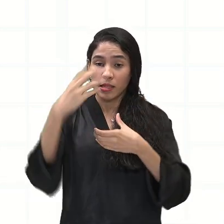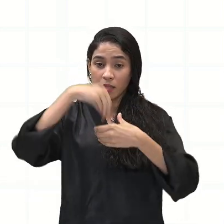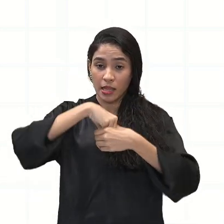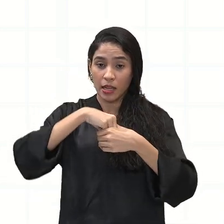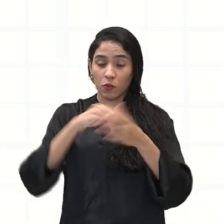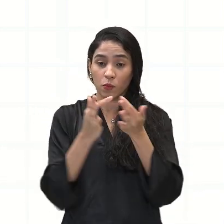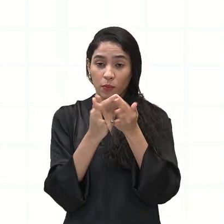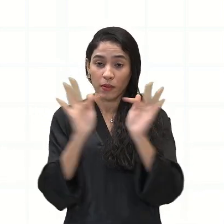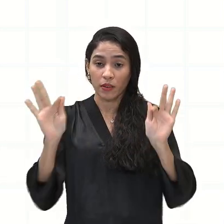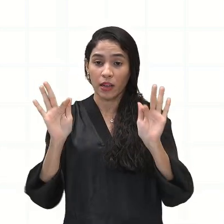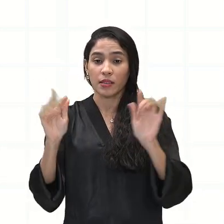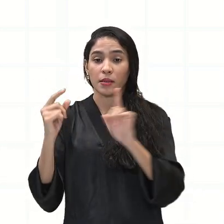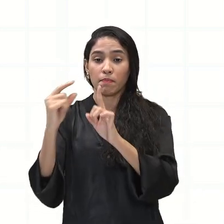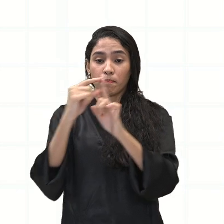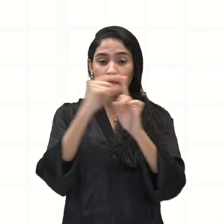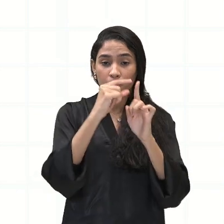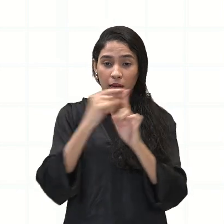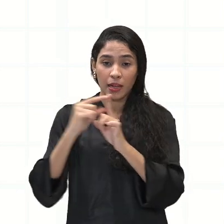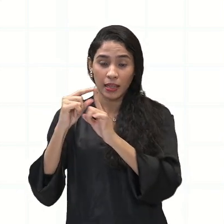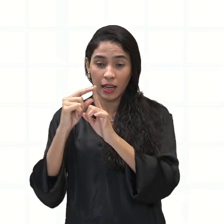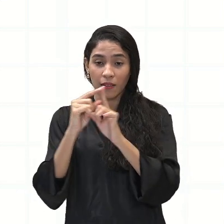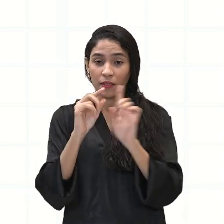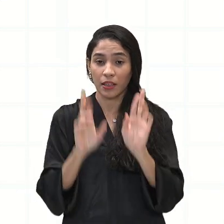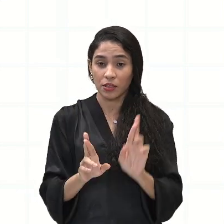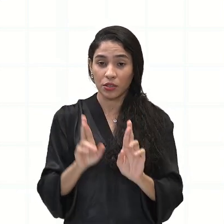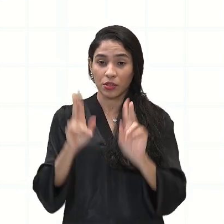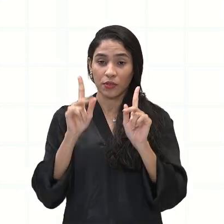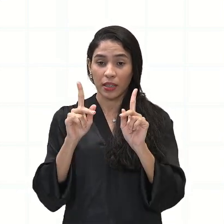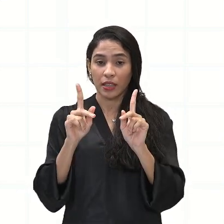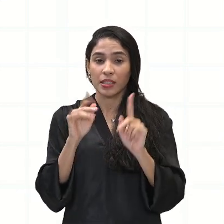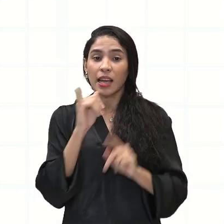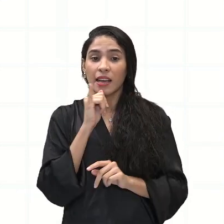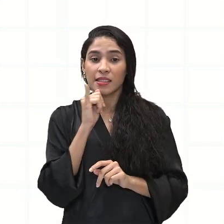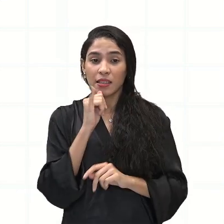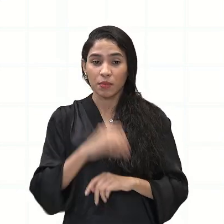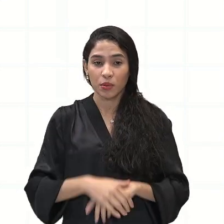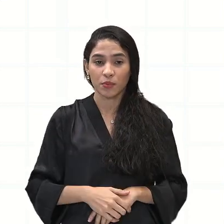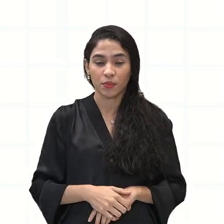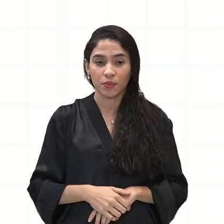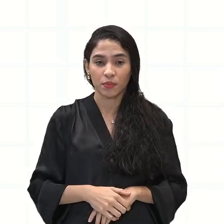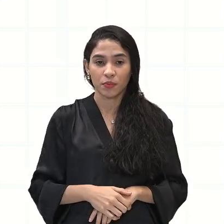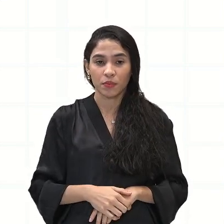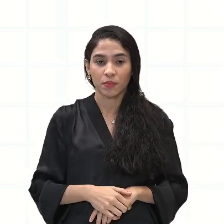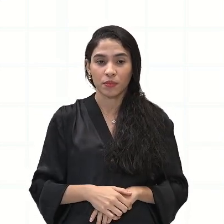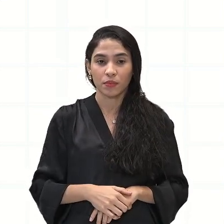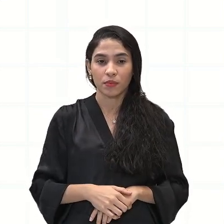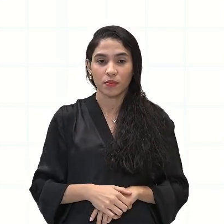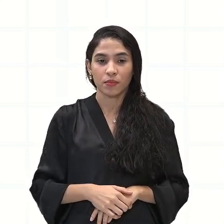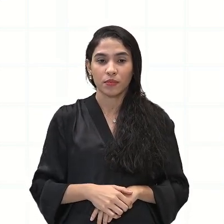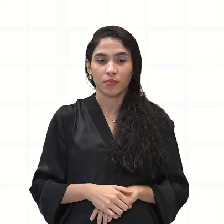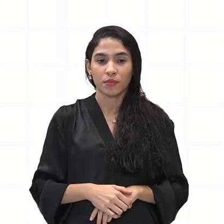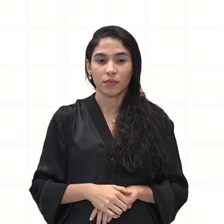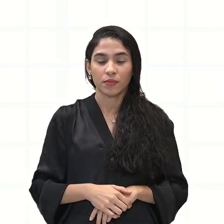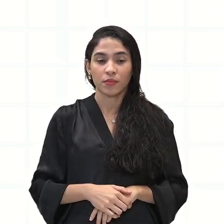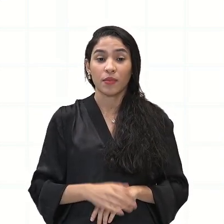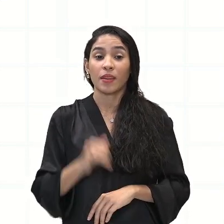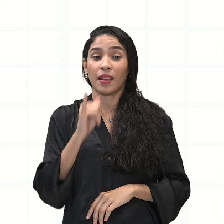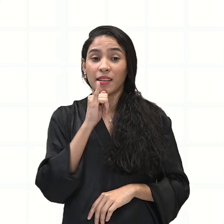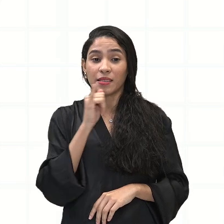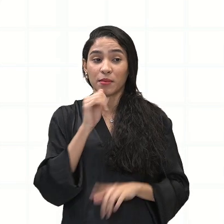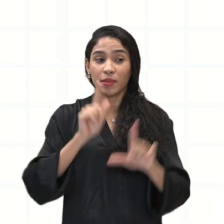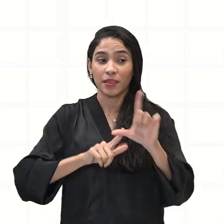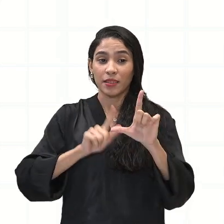contexto palavras em oposição. Olha lá, na letra A, nós temos o